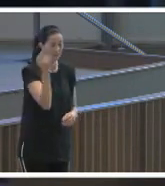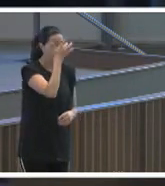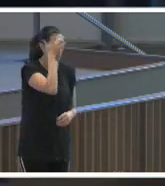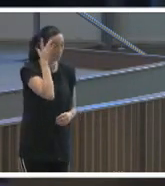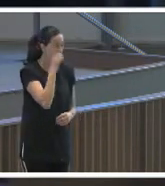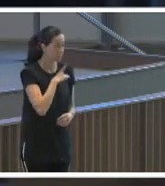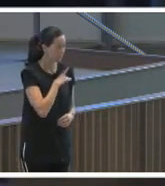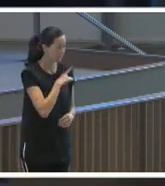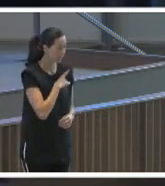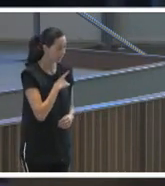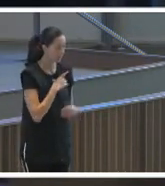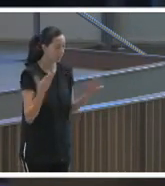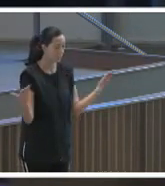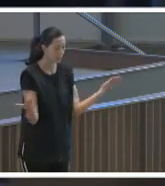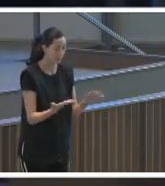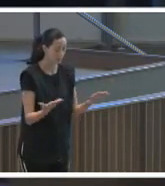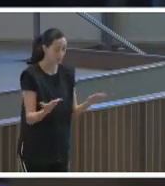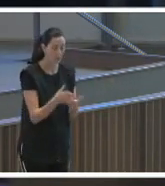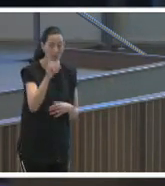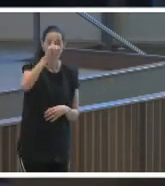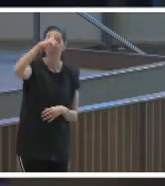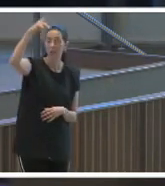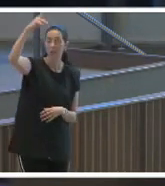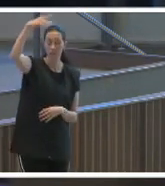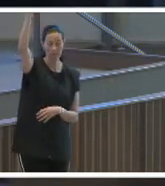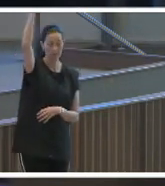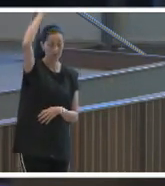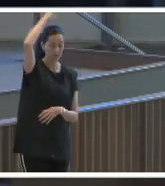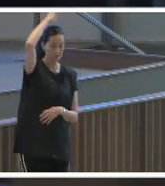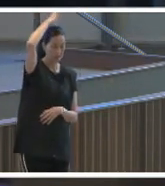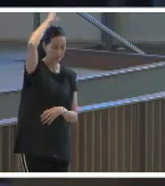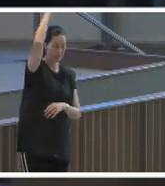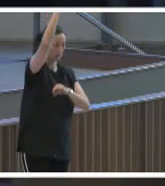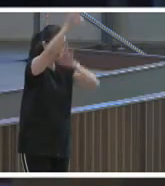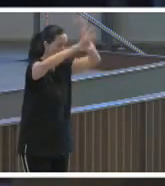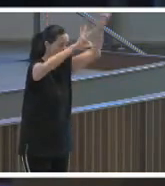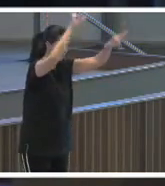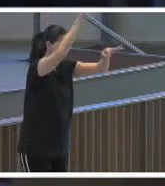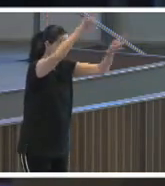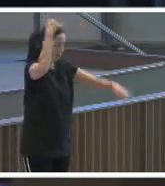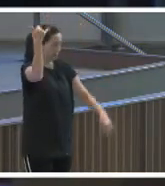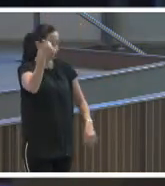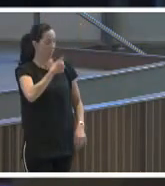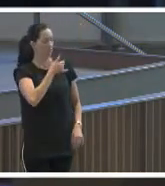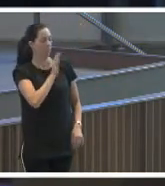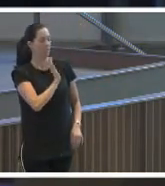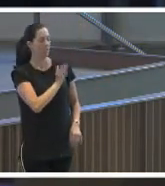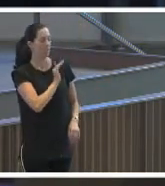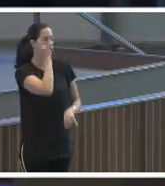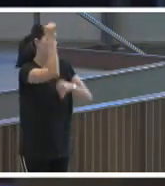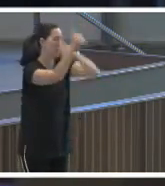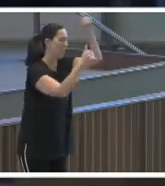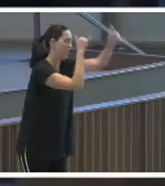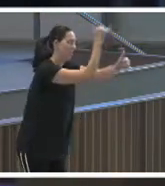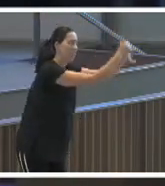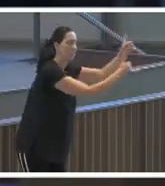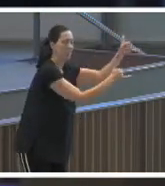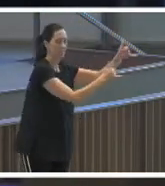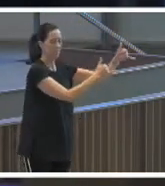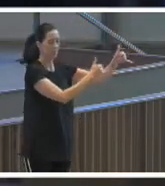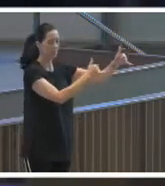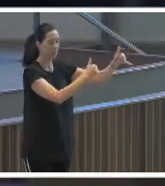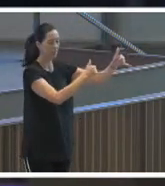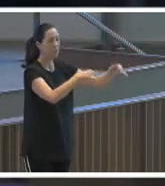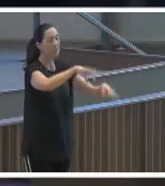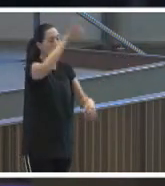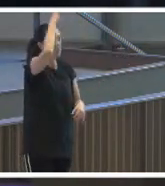está, que o Teu Espírito aplique a Tua palavra aos nossos corações, e que haja um mover